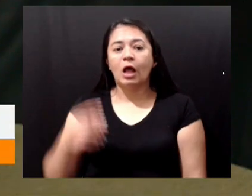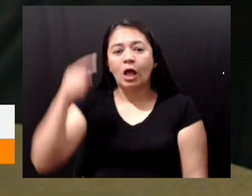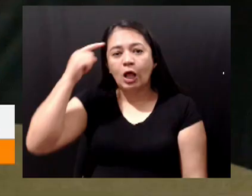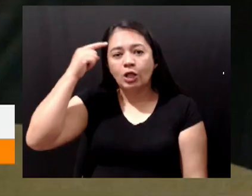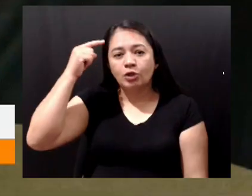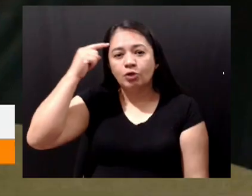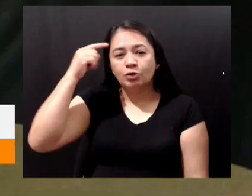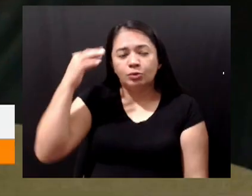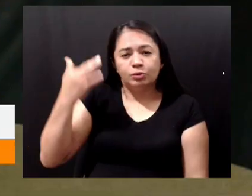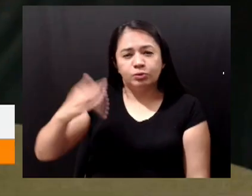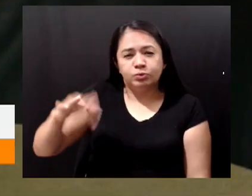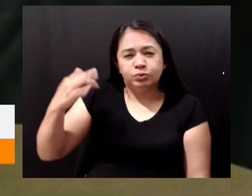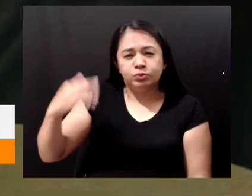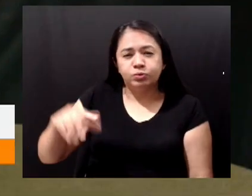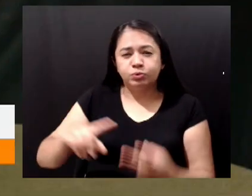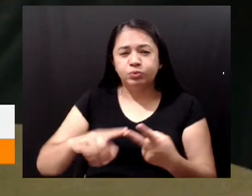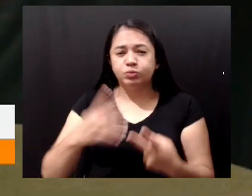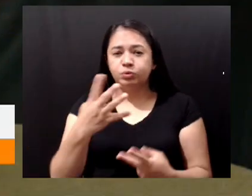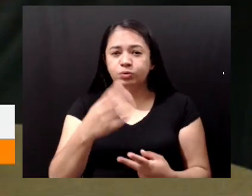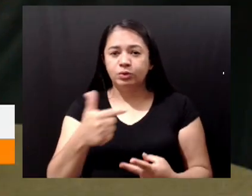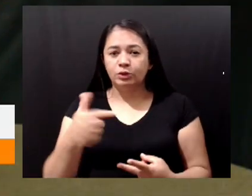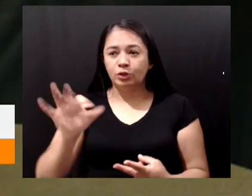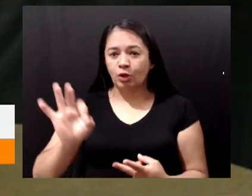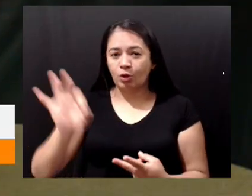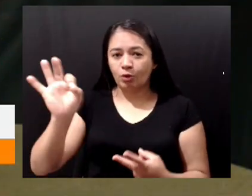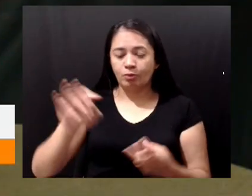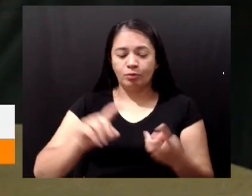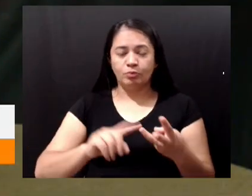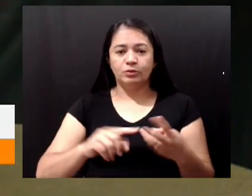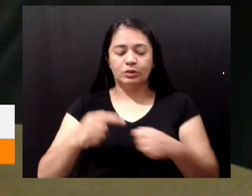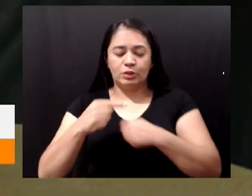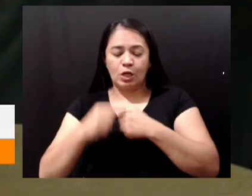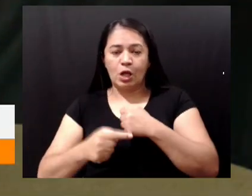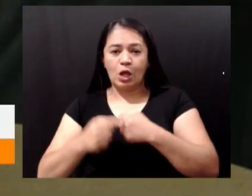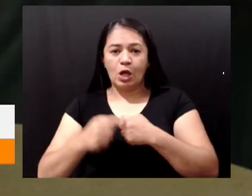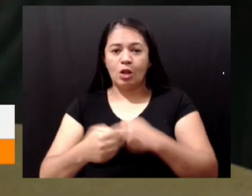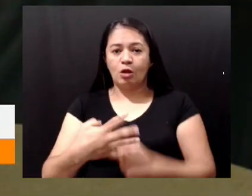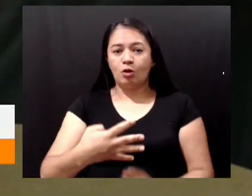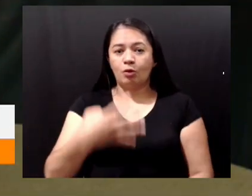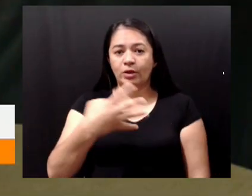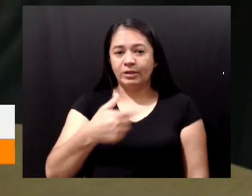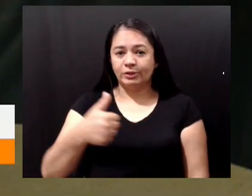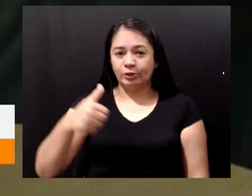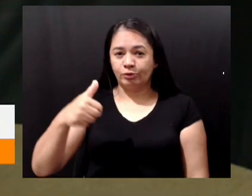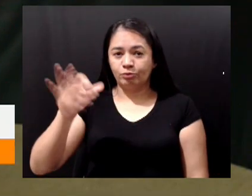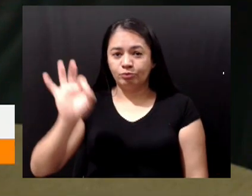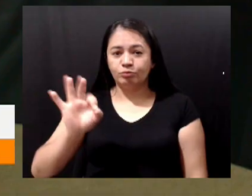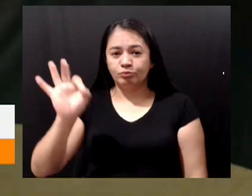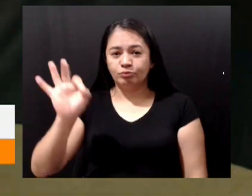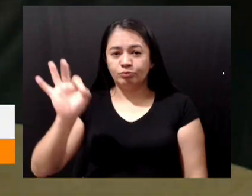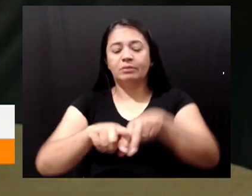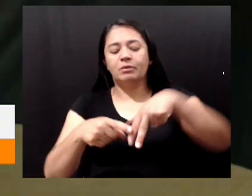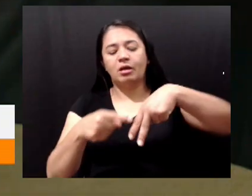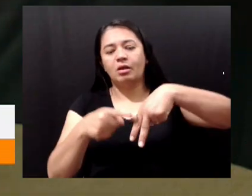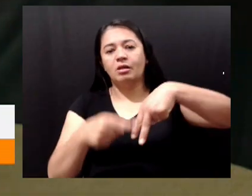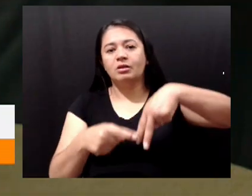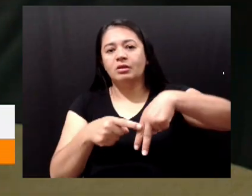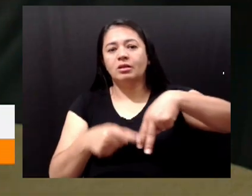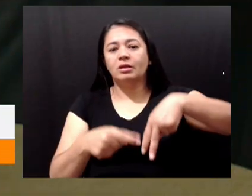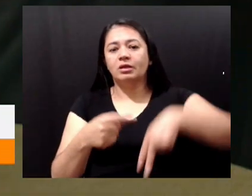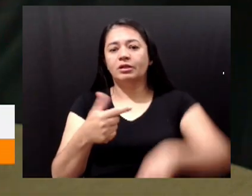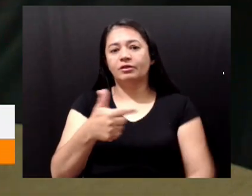cabeça, 42%, a lombar, 41%, a cervical, 28% e nas pernas, 26%. Muito